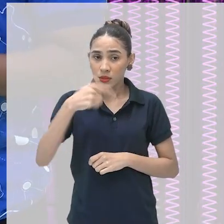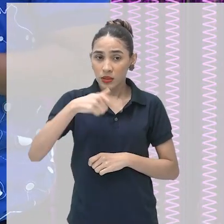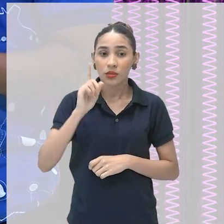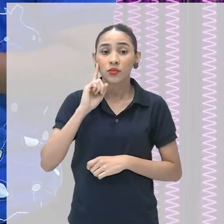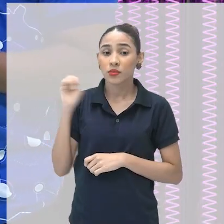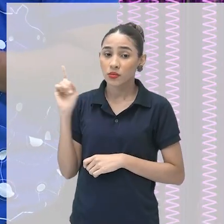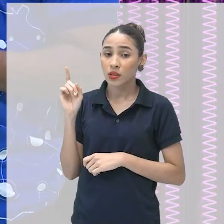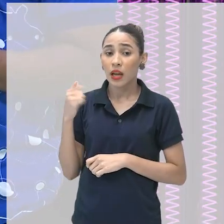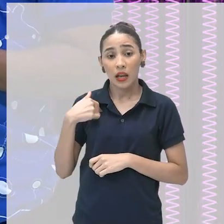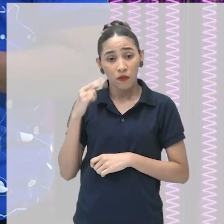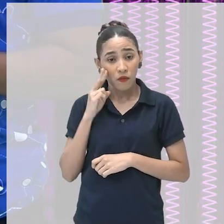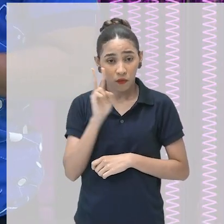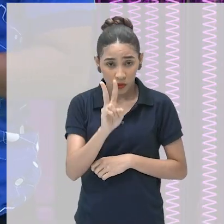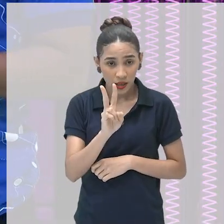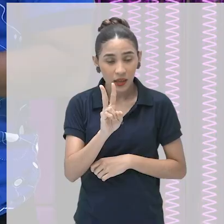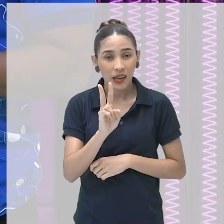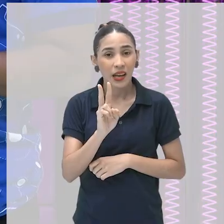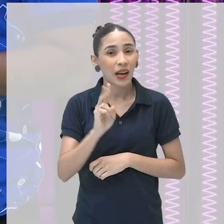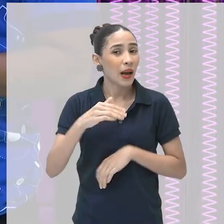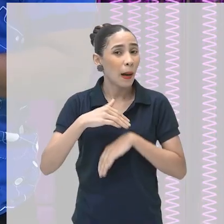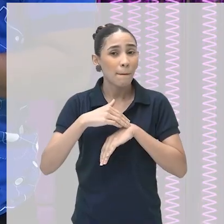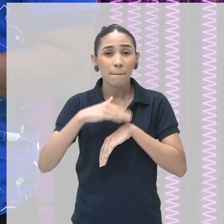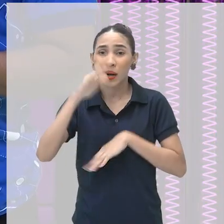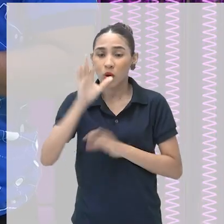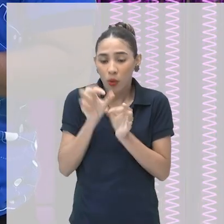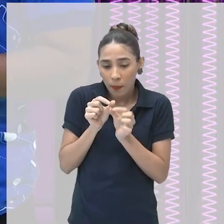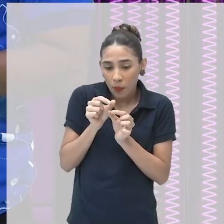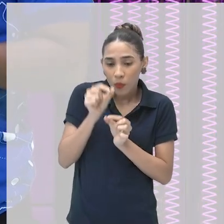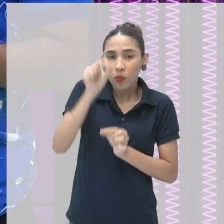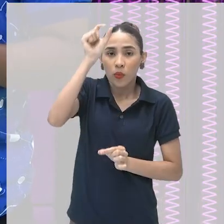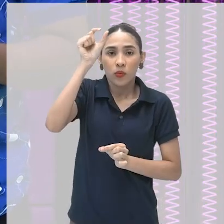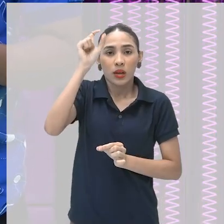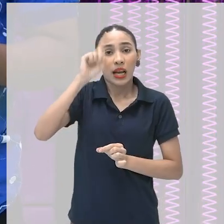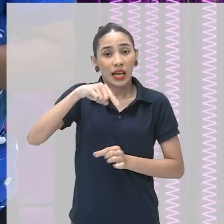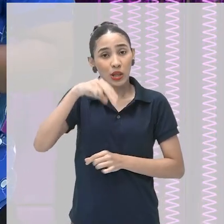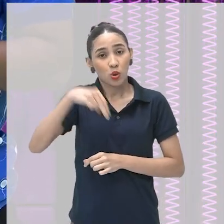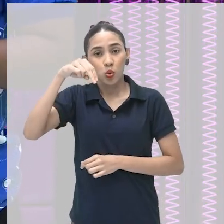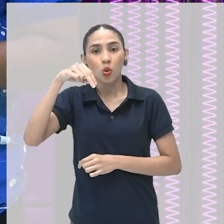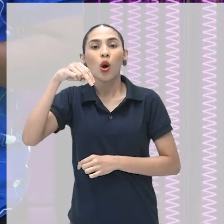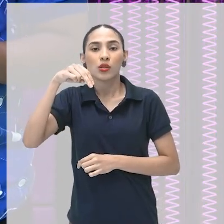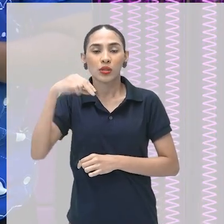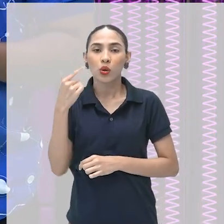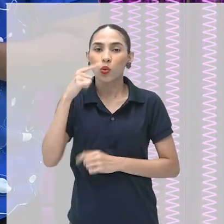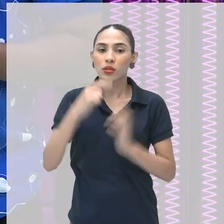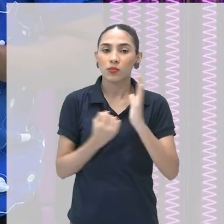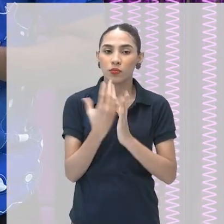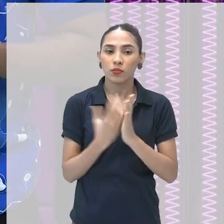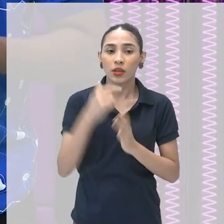Ó, só de olhar, a maior barra aqui, ó, foi a do Norte, que produziu